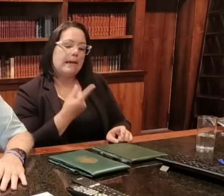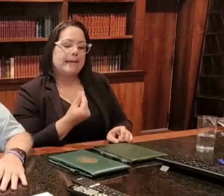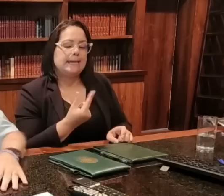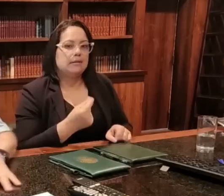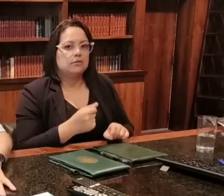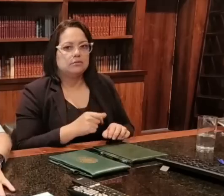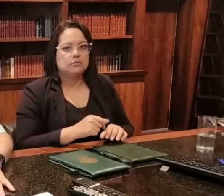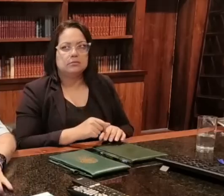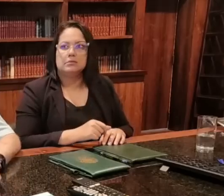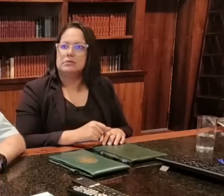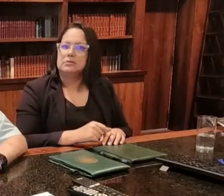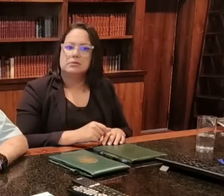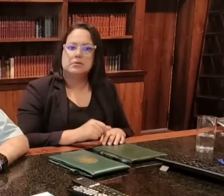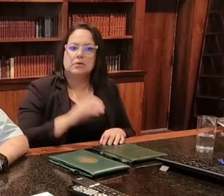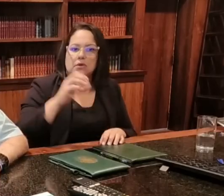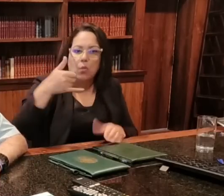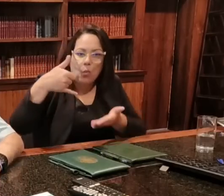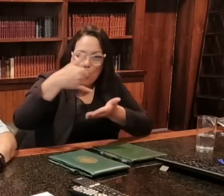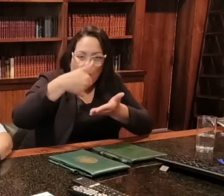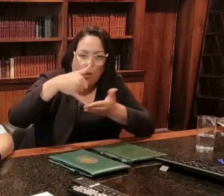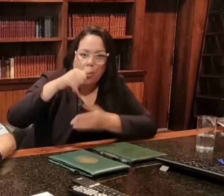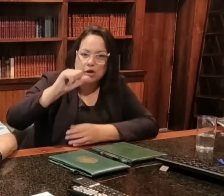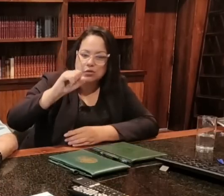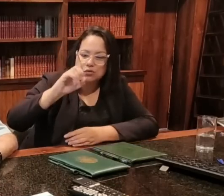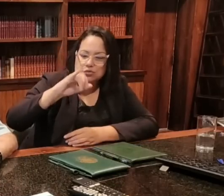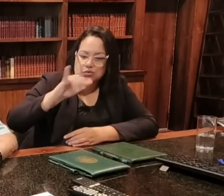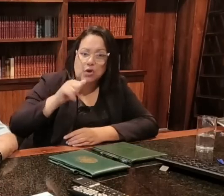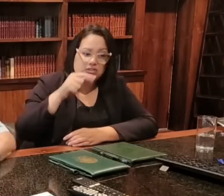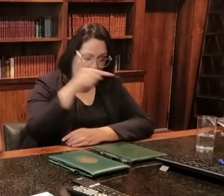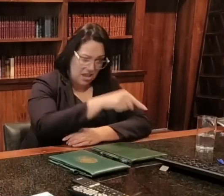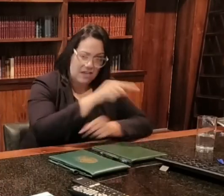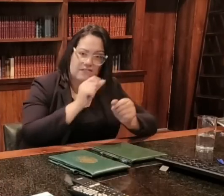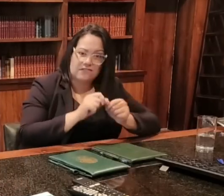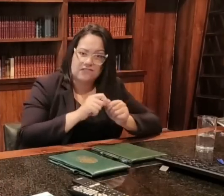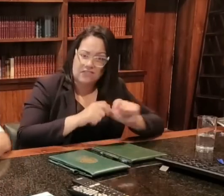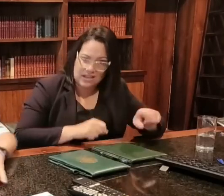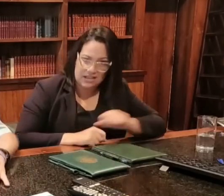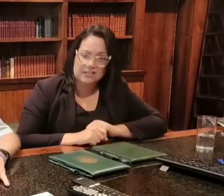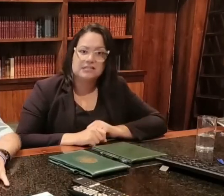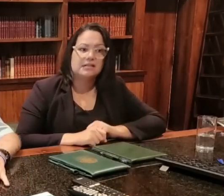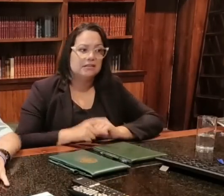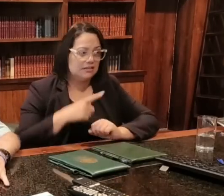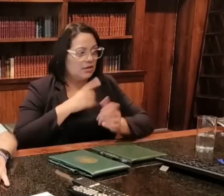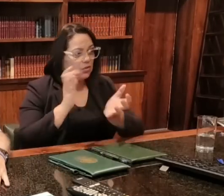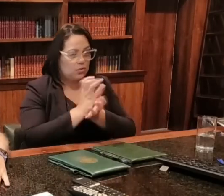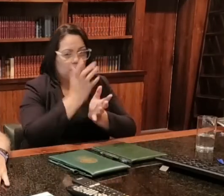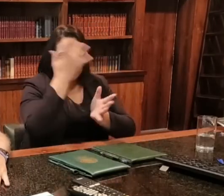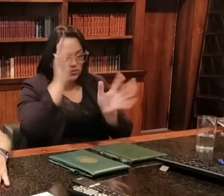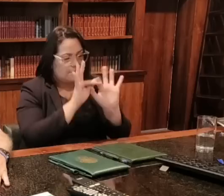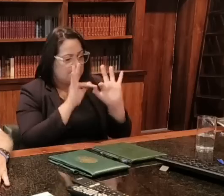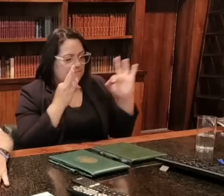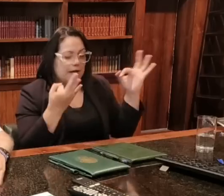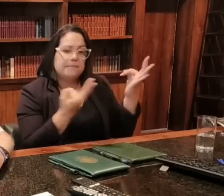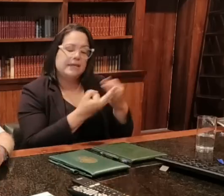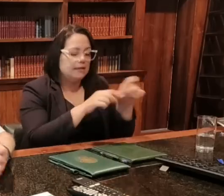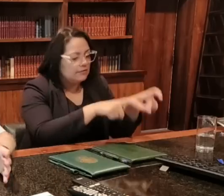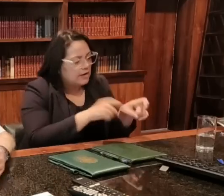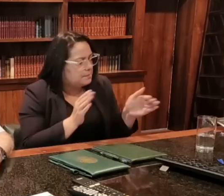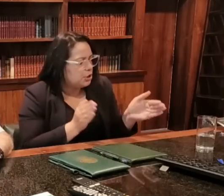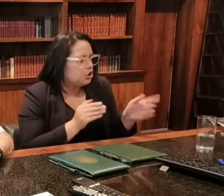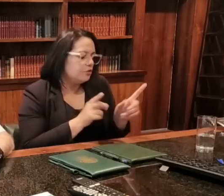mandato de Luiz Inácio Lula da Silva quando ele fala por exemplo do preço dos combustíveis